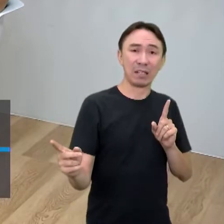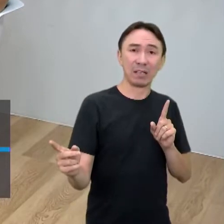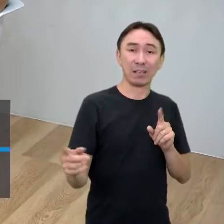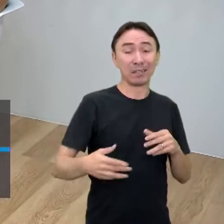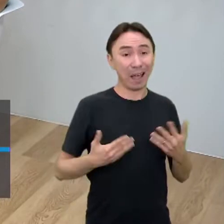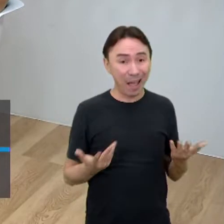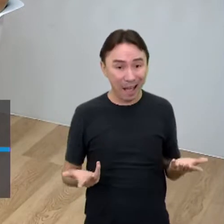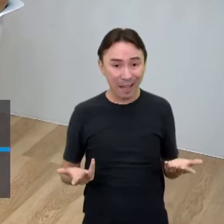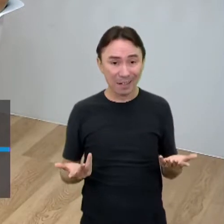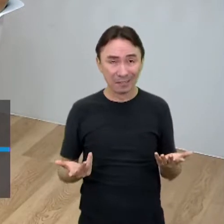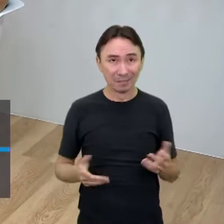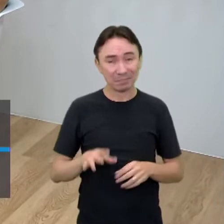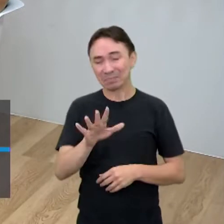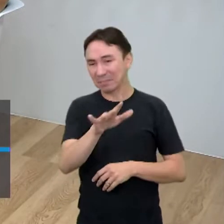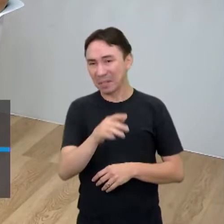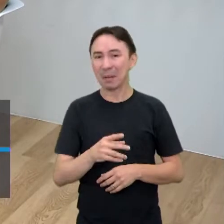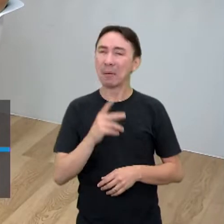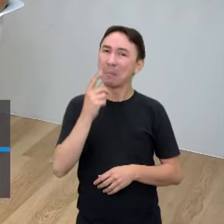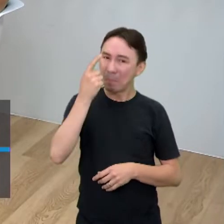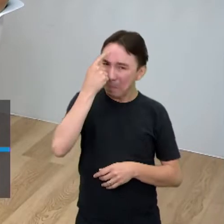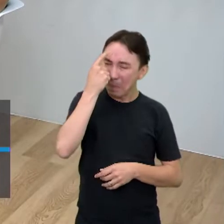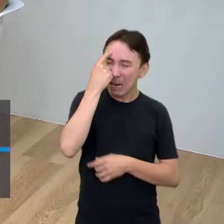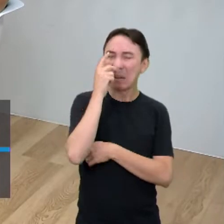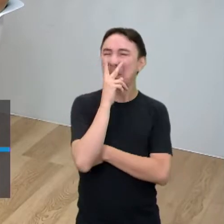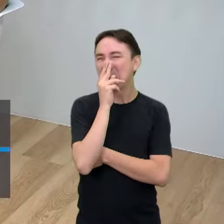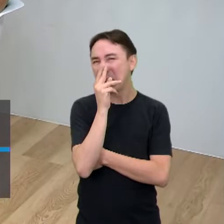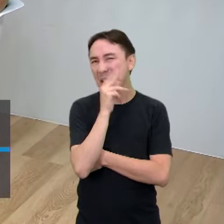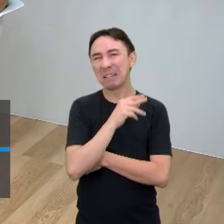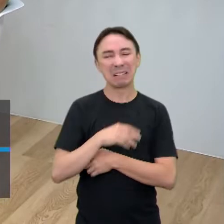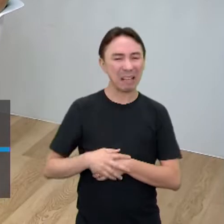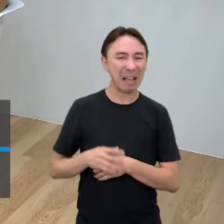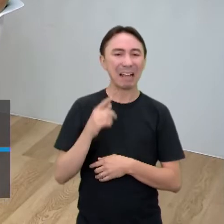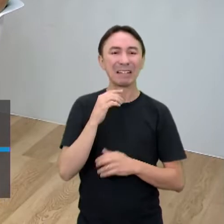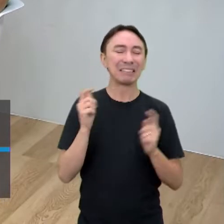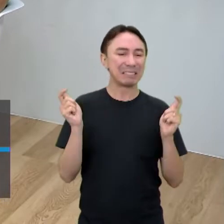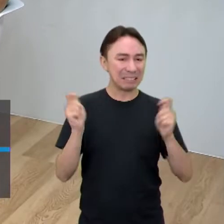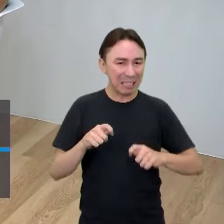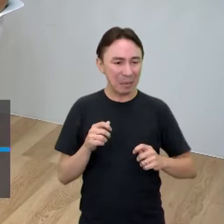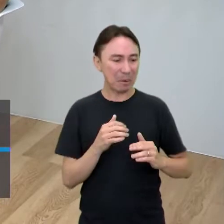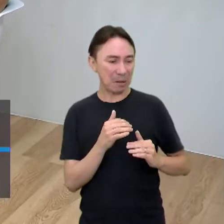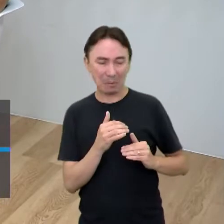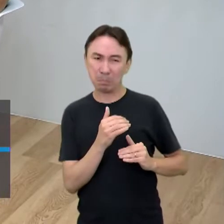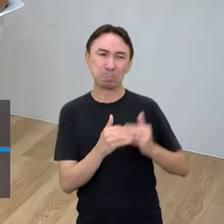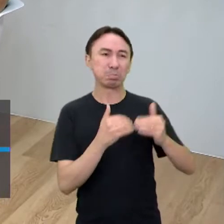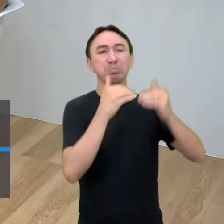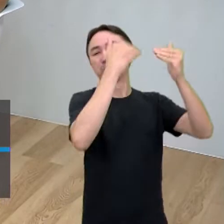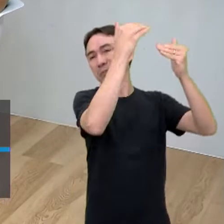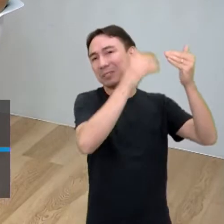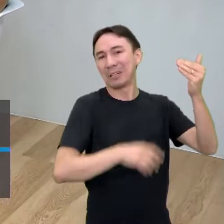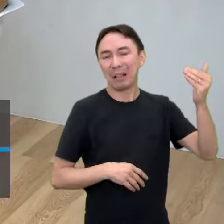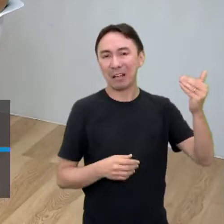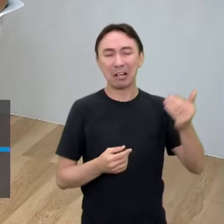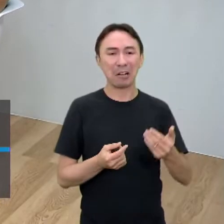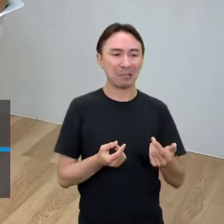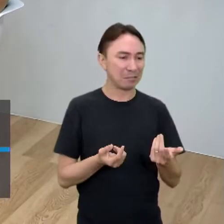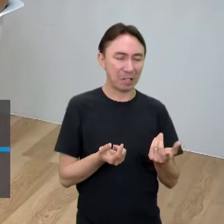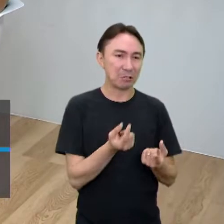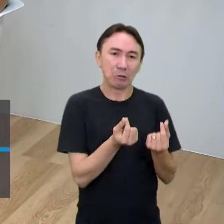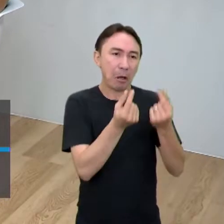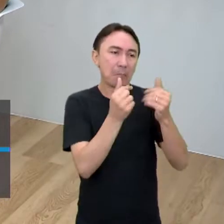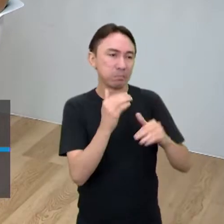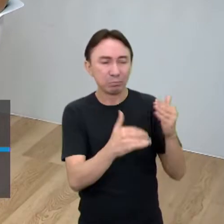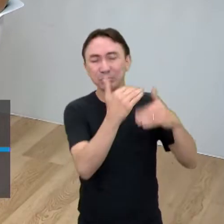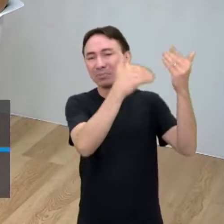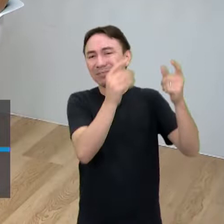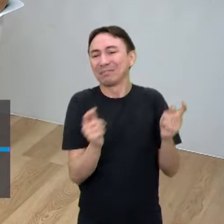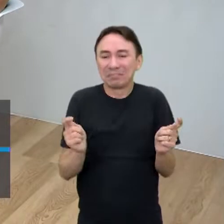mensagem de que a mobilidade social é uma questão de escolha individual. Que é uma questão de você